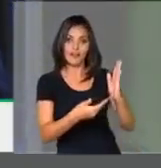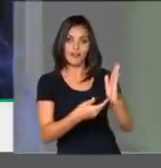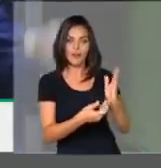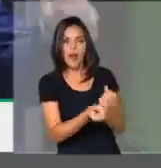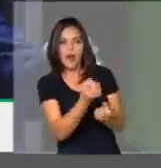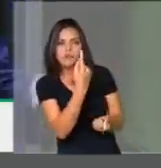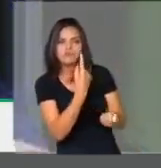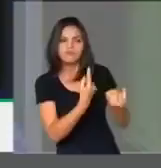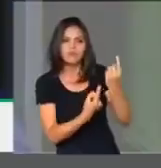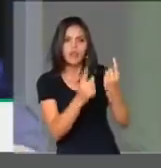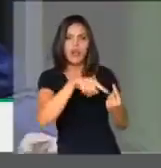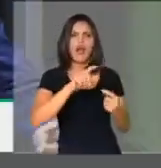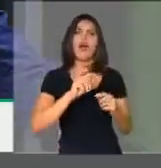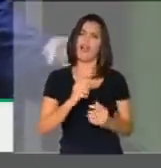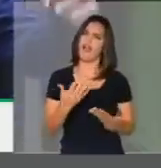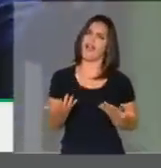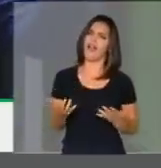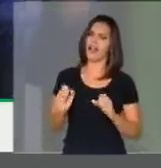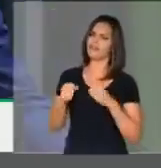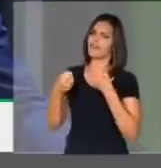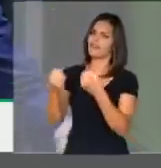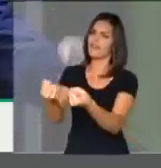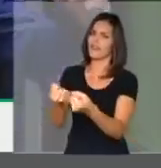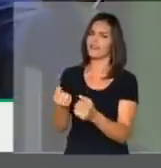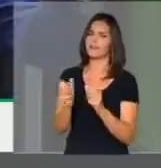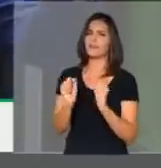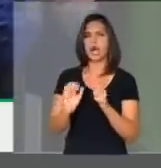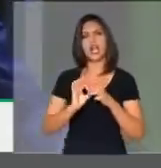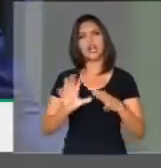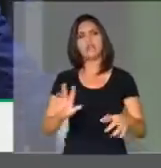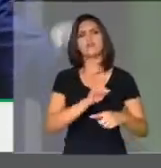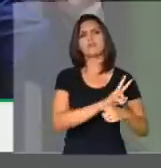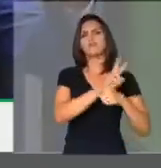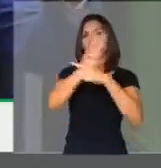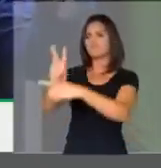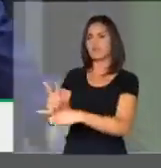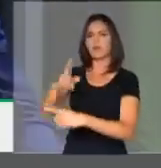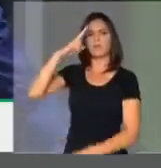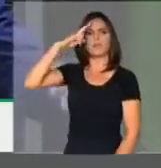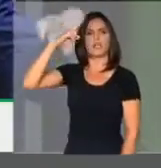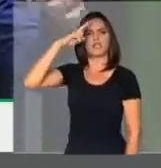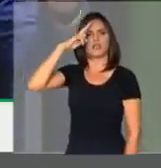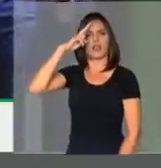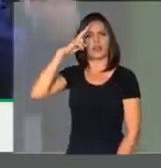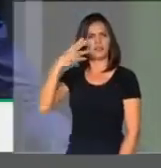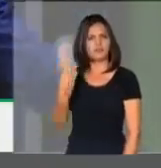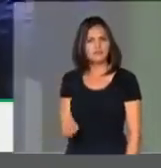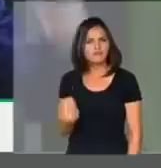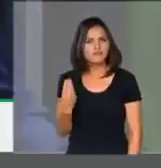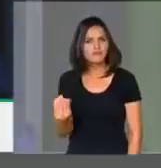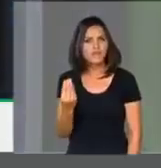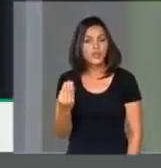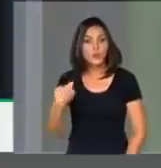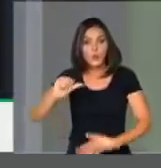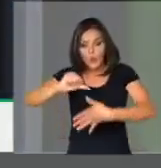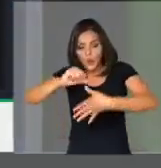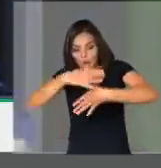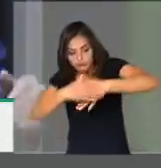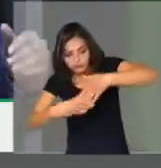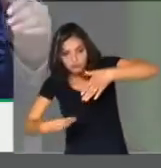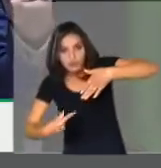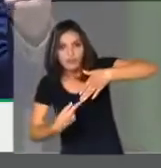parlamentares a defesa dessa aventura de uma intervenção militar no nosso